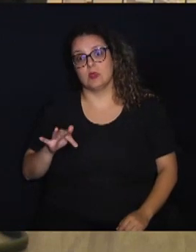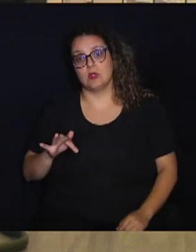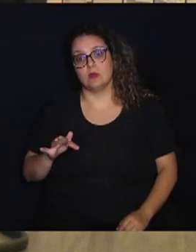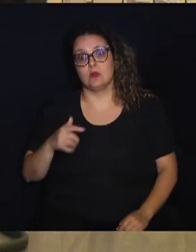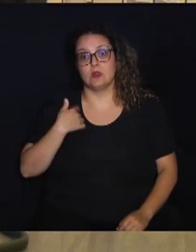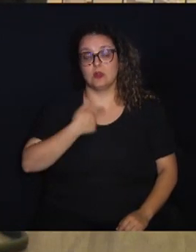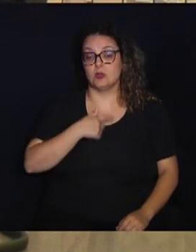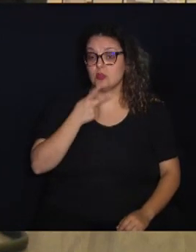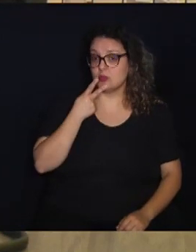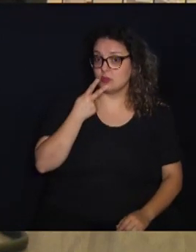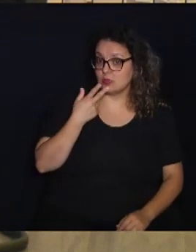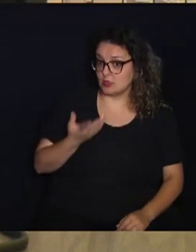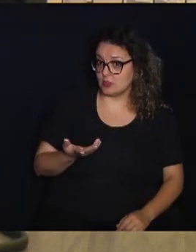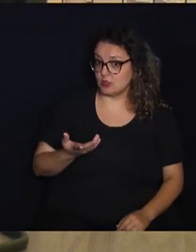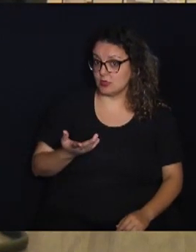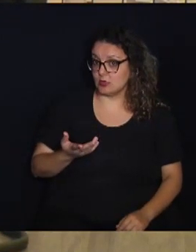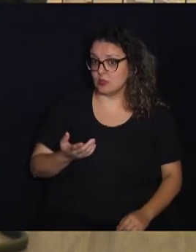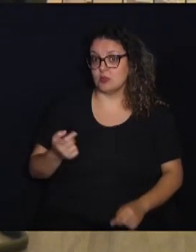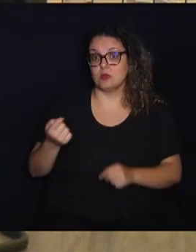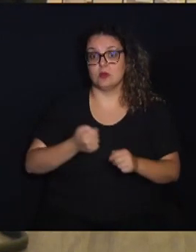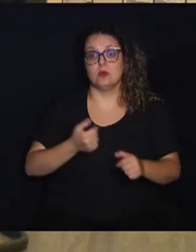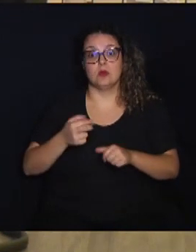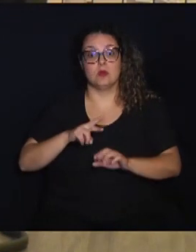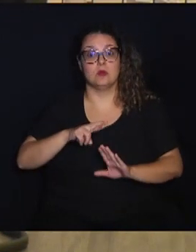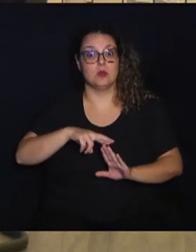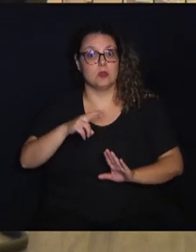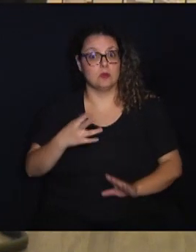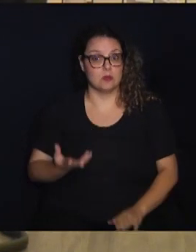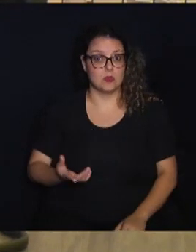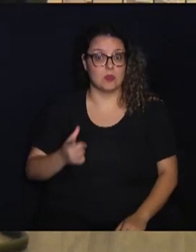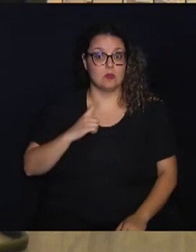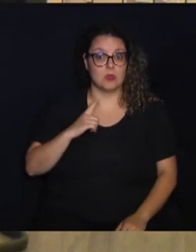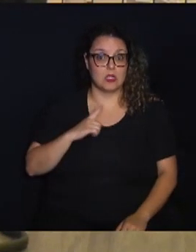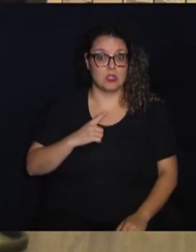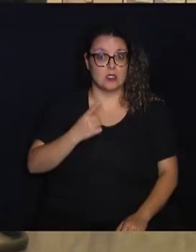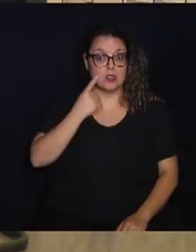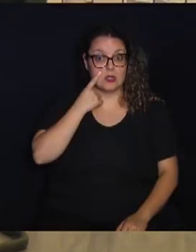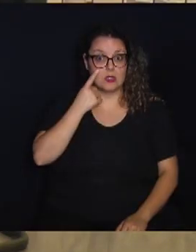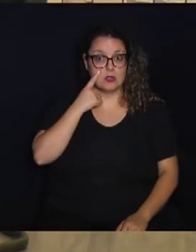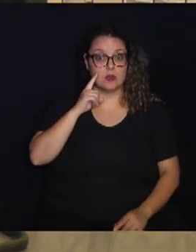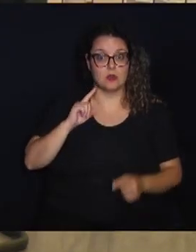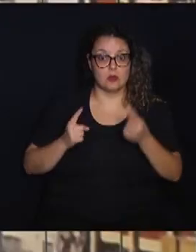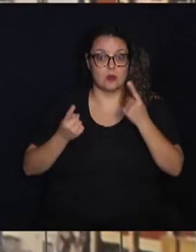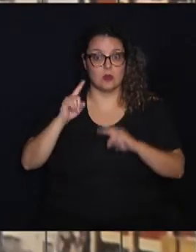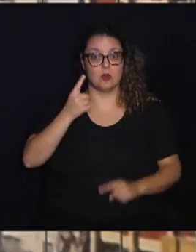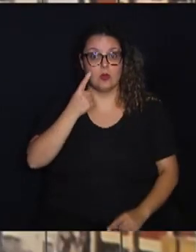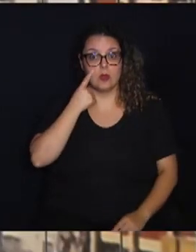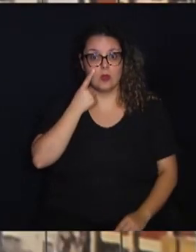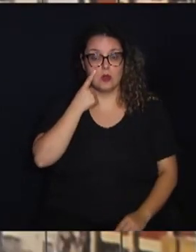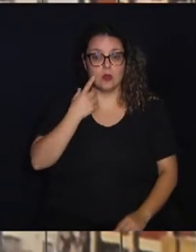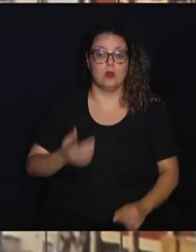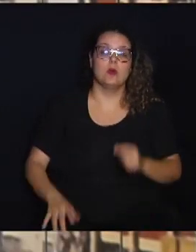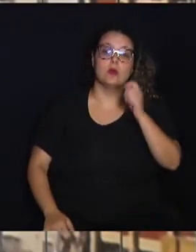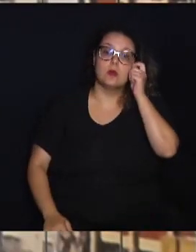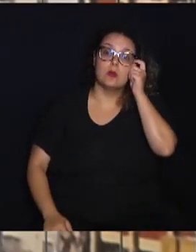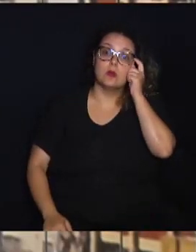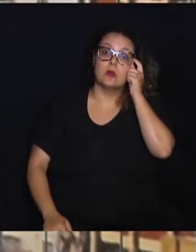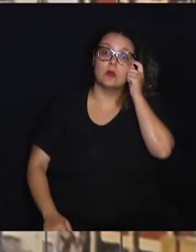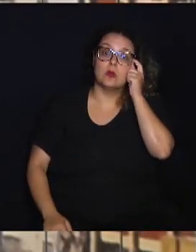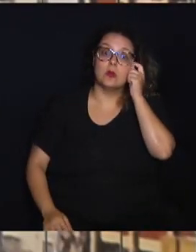está falando aqui de Ano Novo de Resolução, mas também já tem gente de olho no Carnaval, olha aqui. O Carnaval de